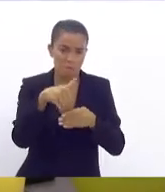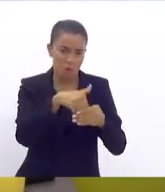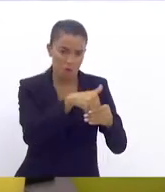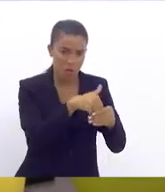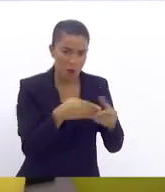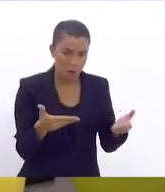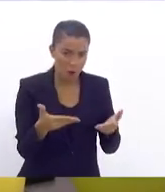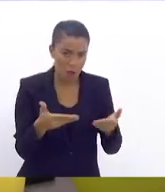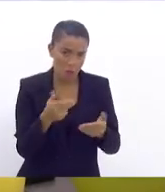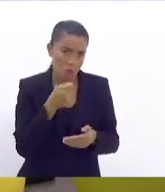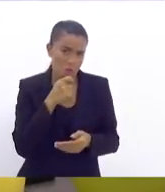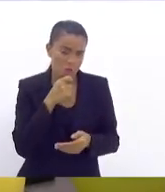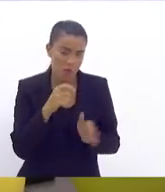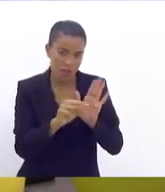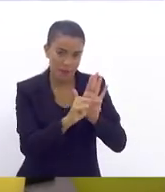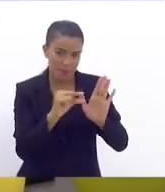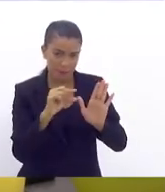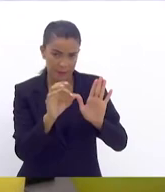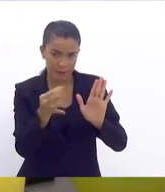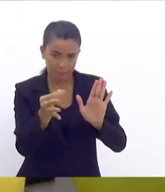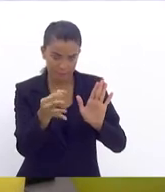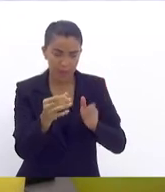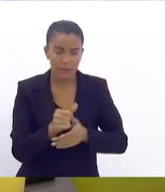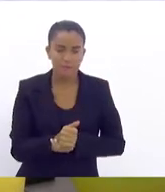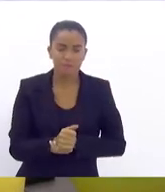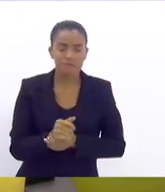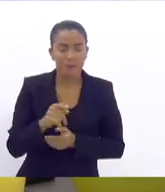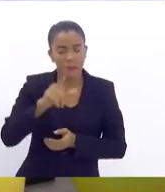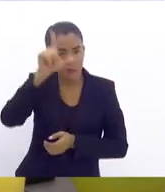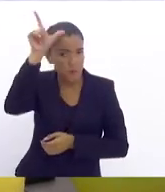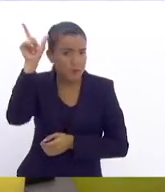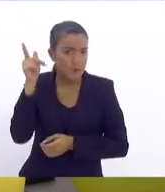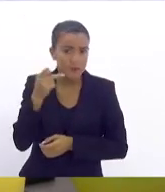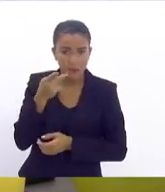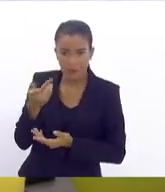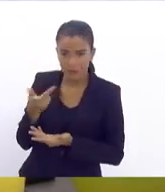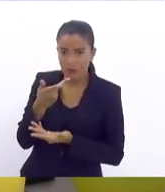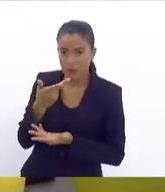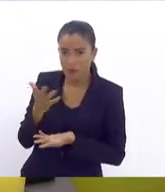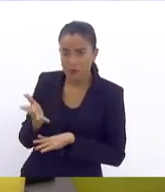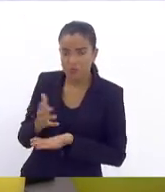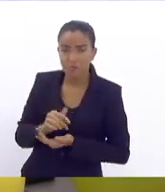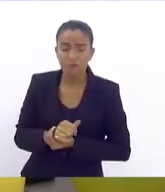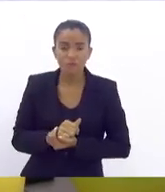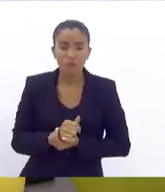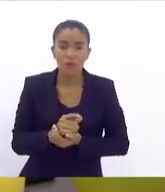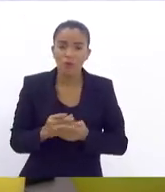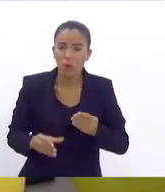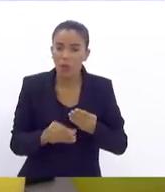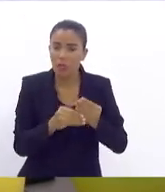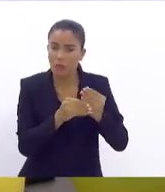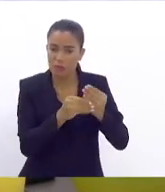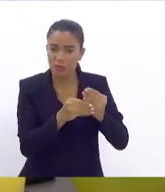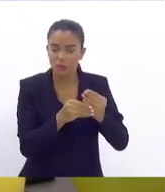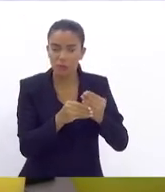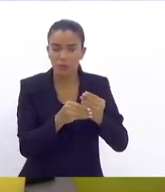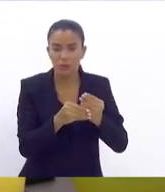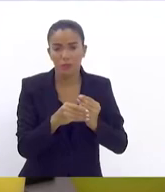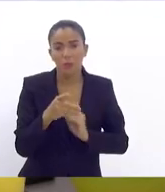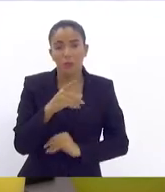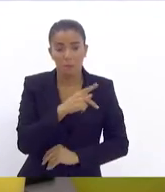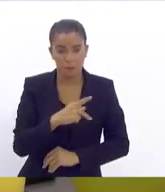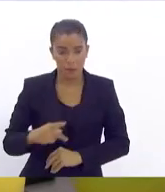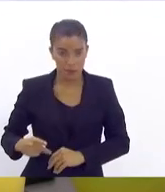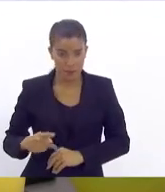partir da sugestão do nosso Luiz Paulo. Eu apenas acrescento um ponto, deputado Rodrigo, presidente